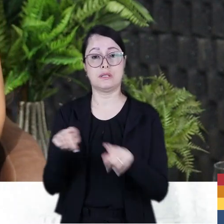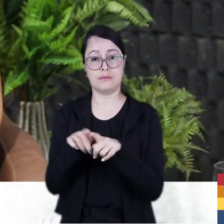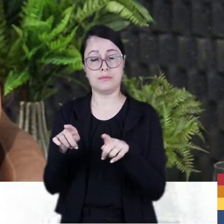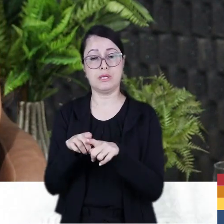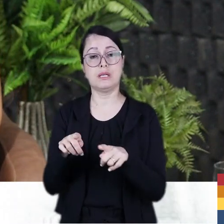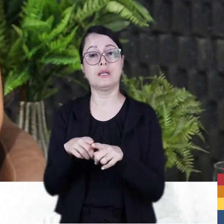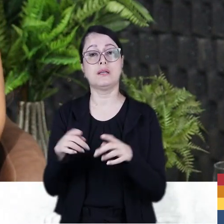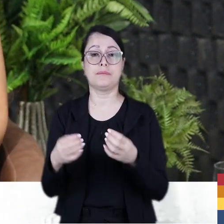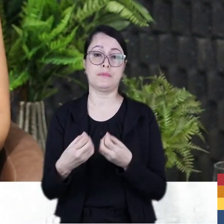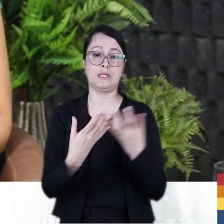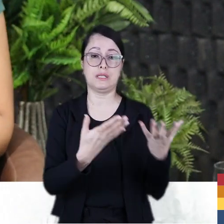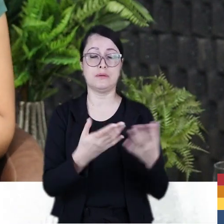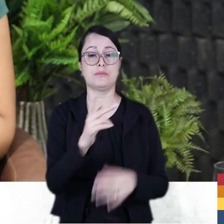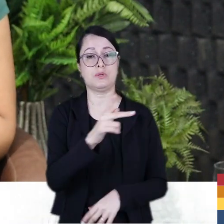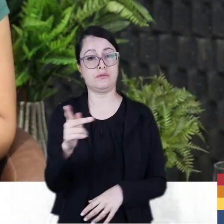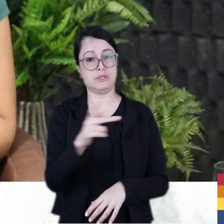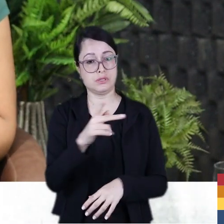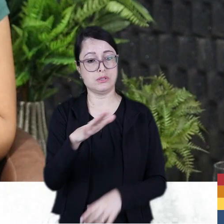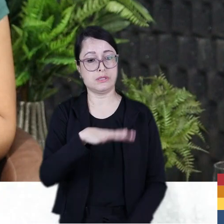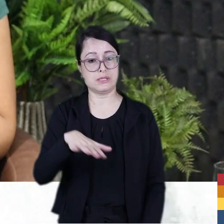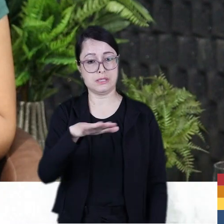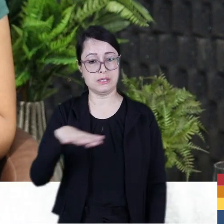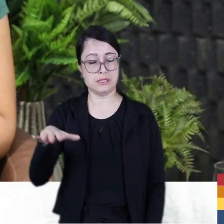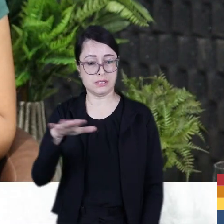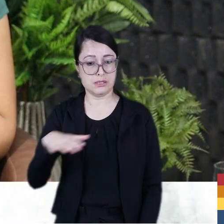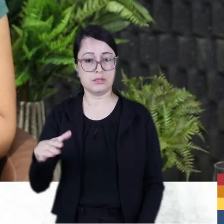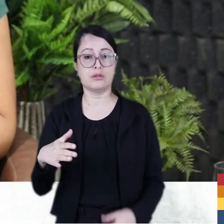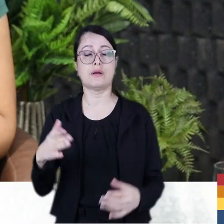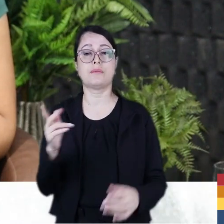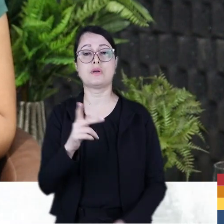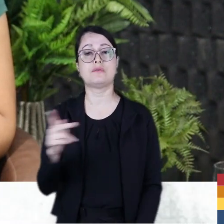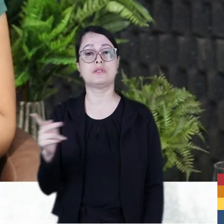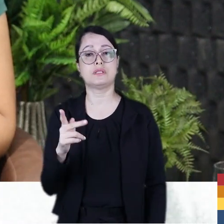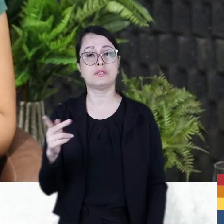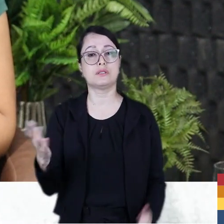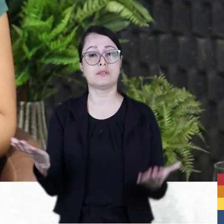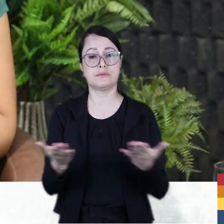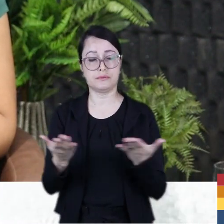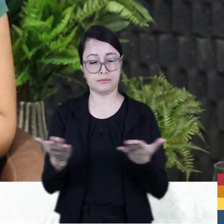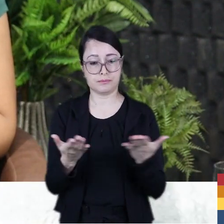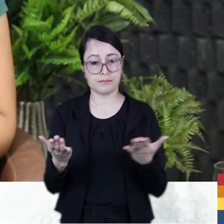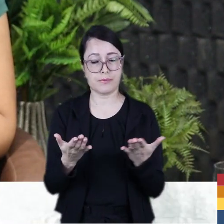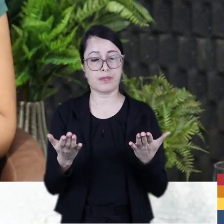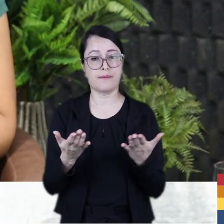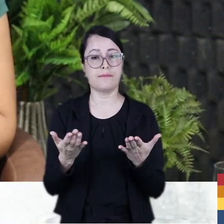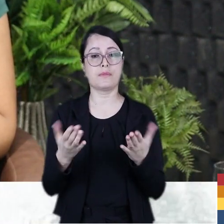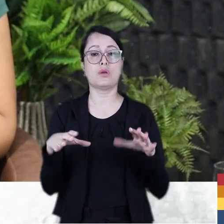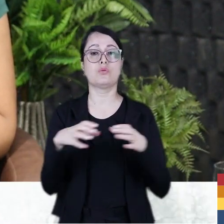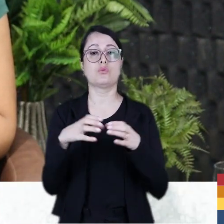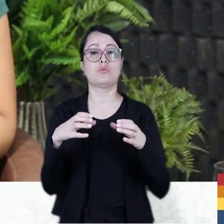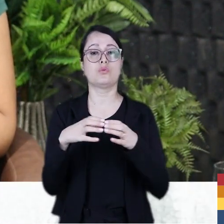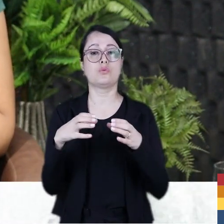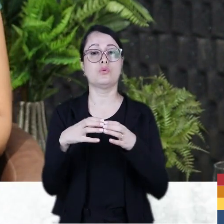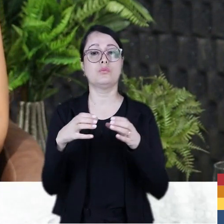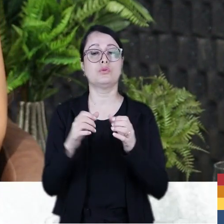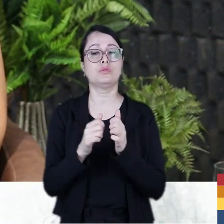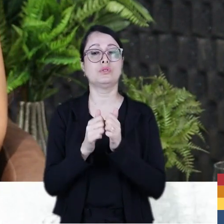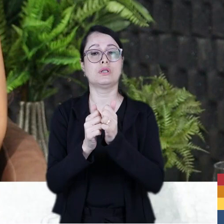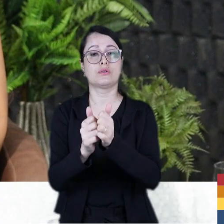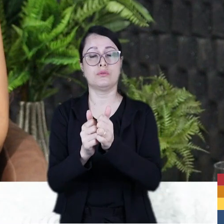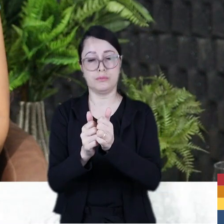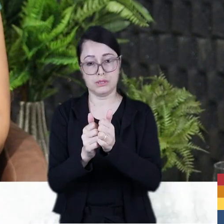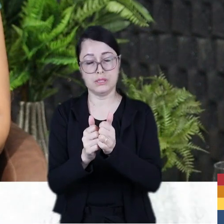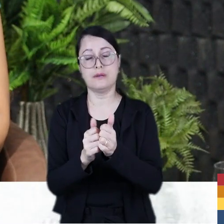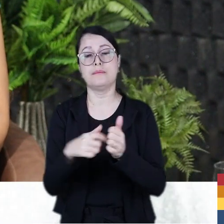documento curricular, certo, como autora do produto também, é, como lidar,